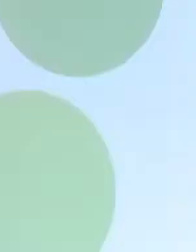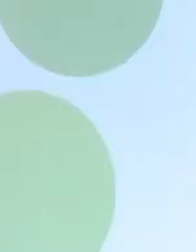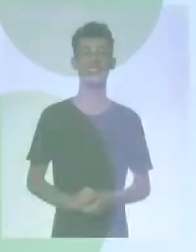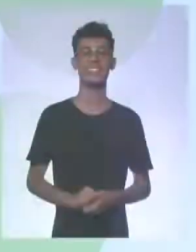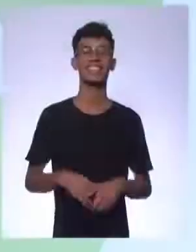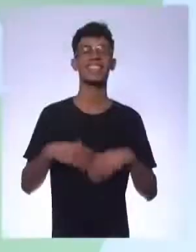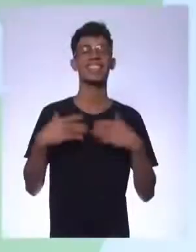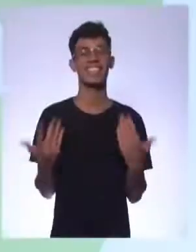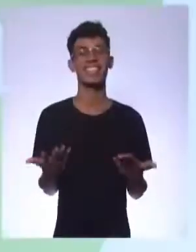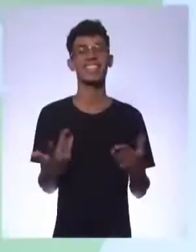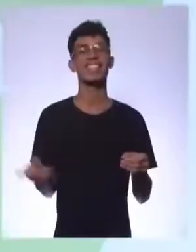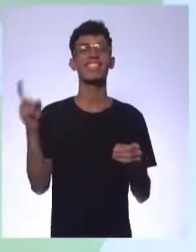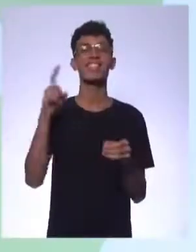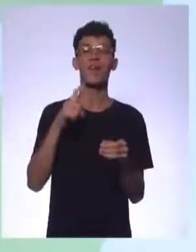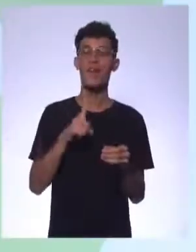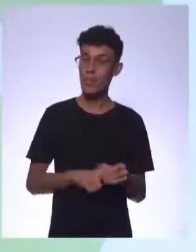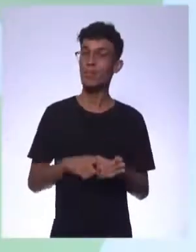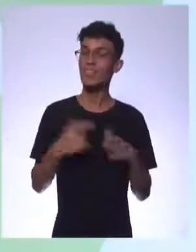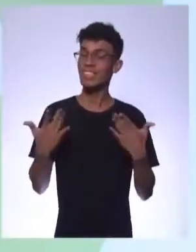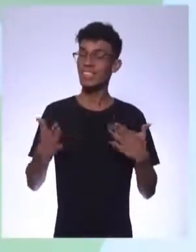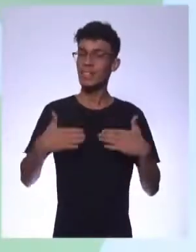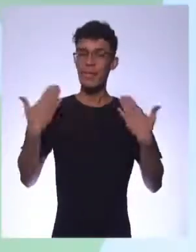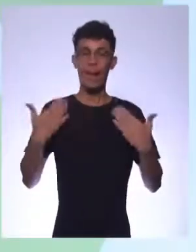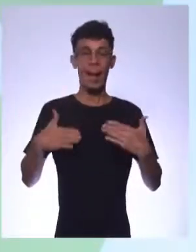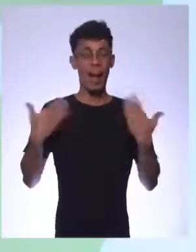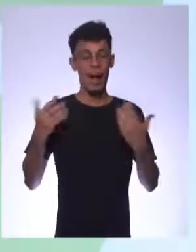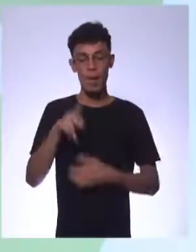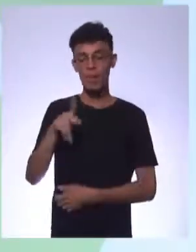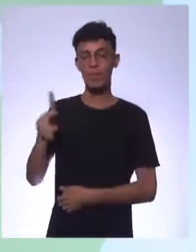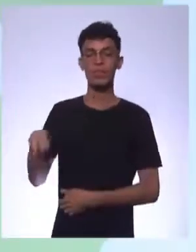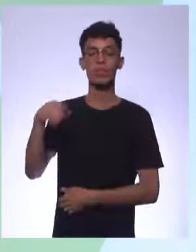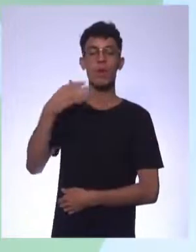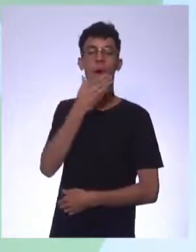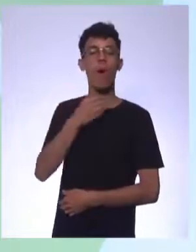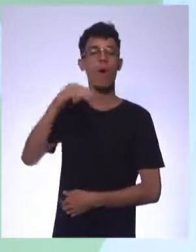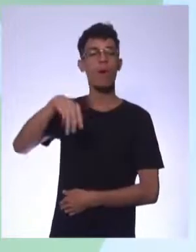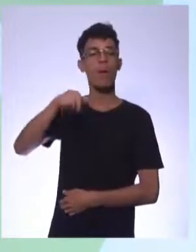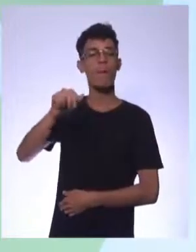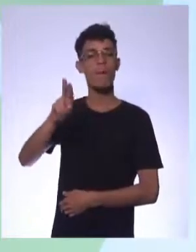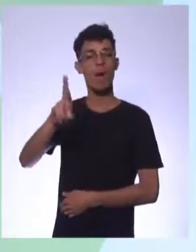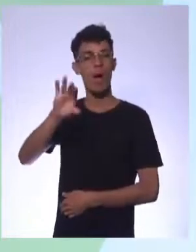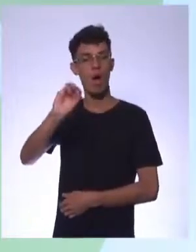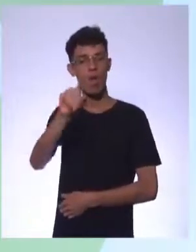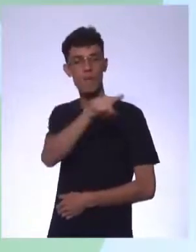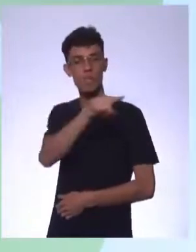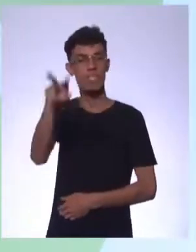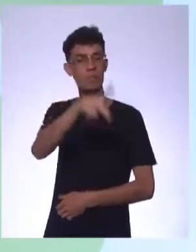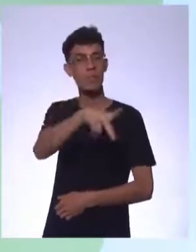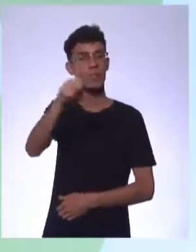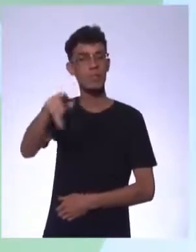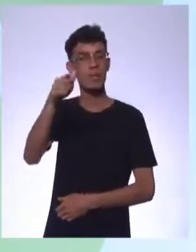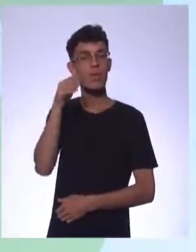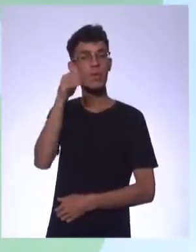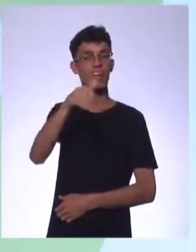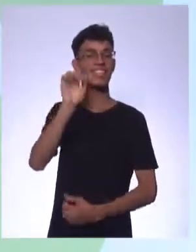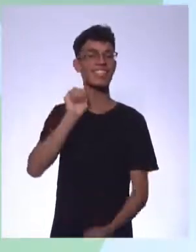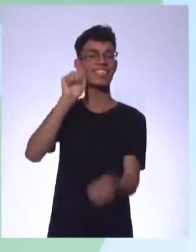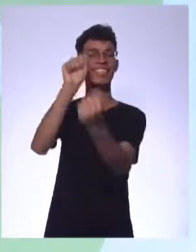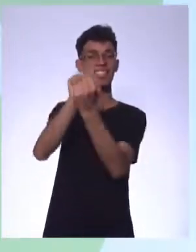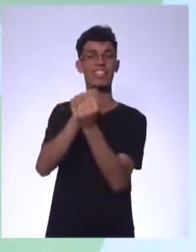E a gente volta muito animado, professor Mauro, porque os professores guerreiros estão aqui com a